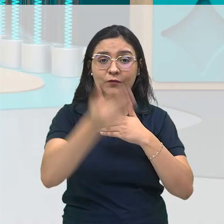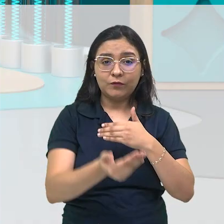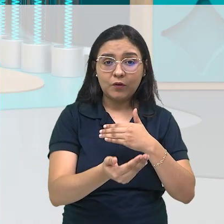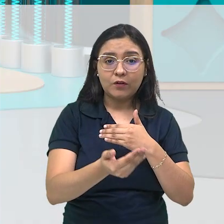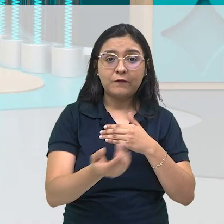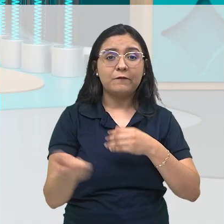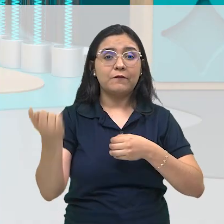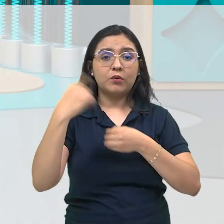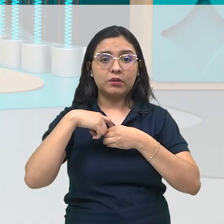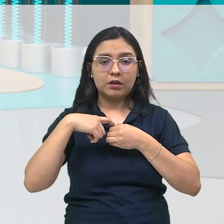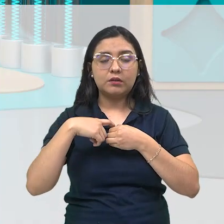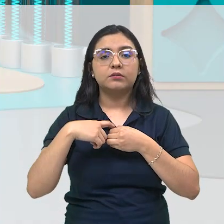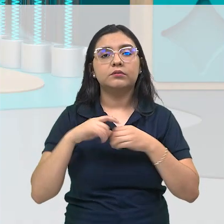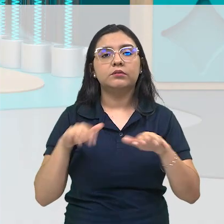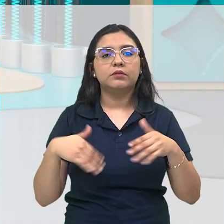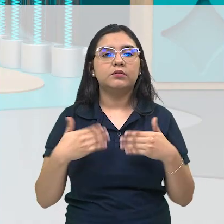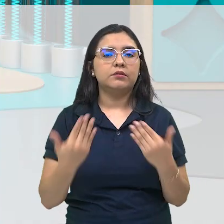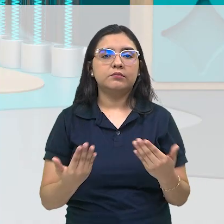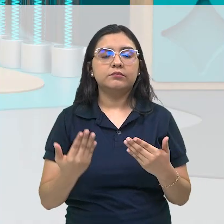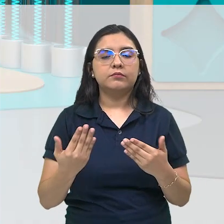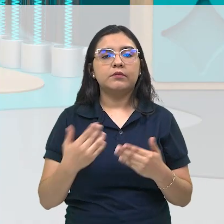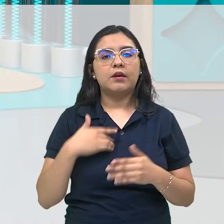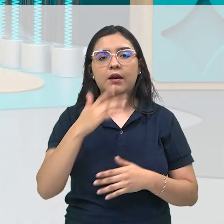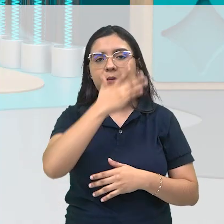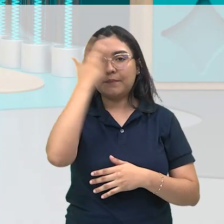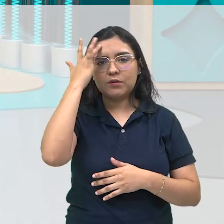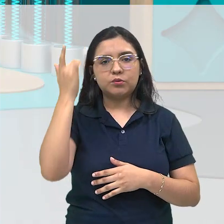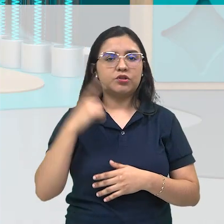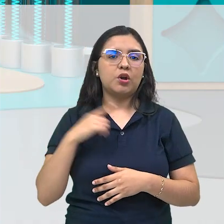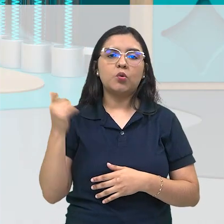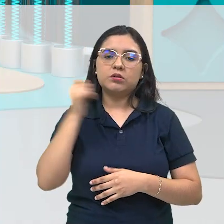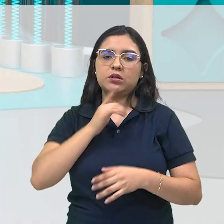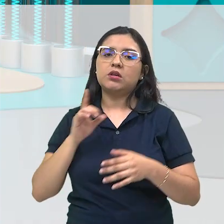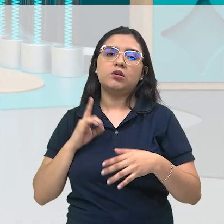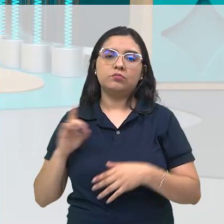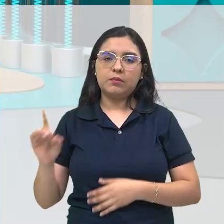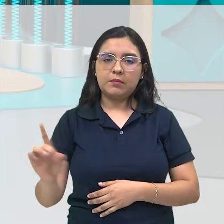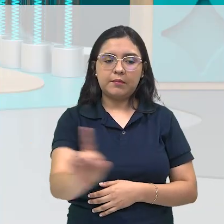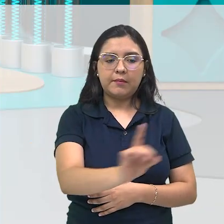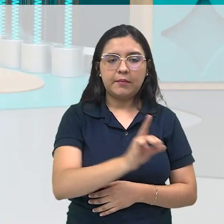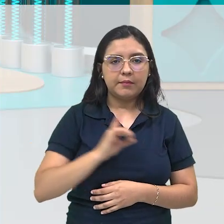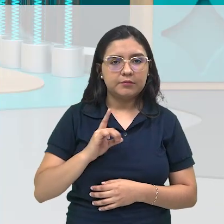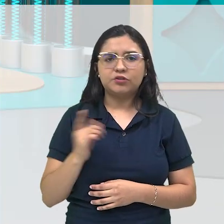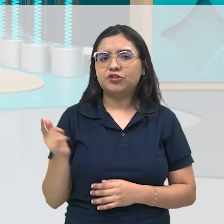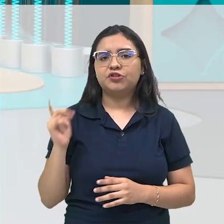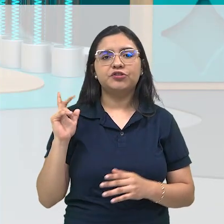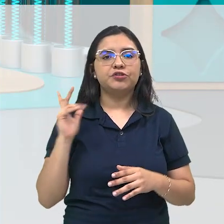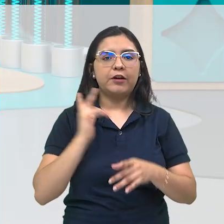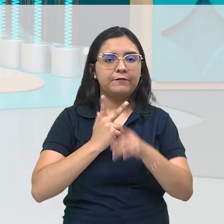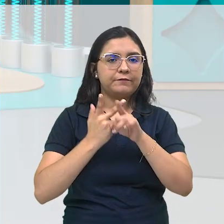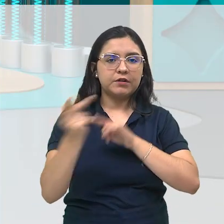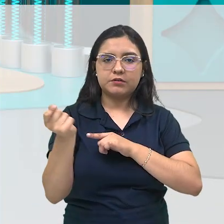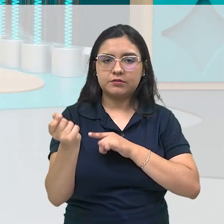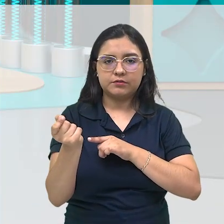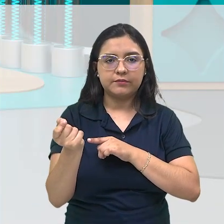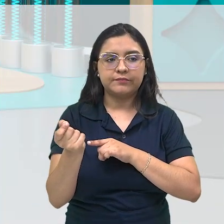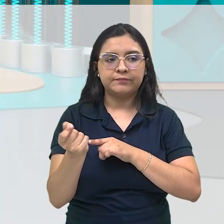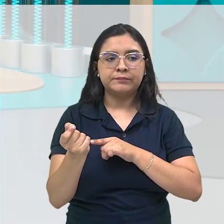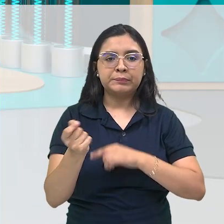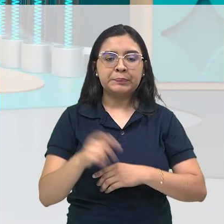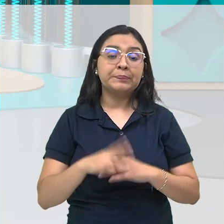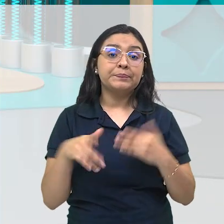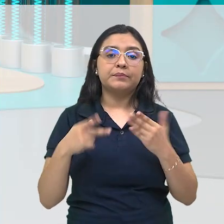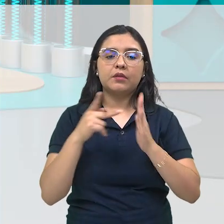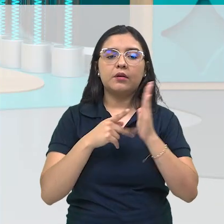bola e voltar, o rebatedor já conseguiu percorrer todas as bases e já venceu. Pronto, então é